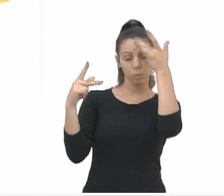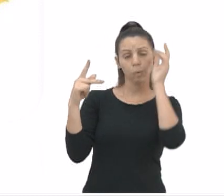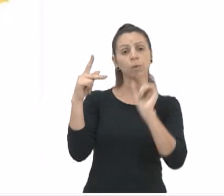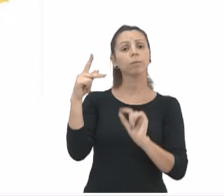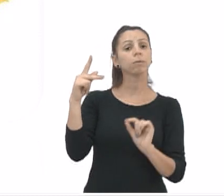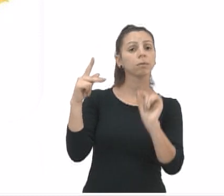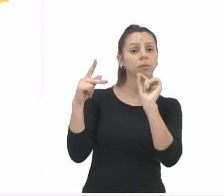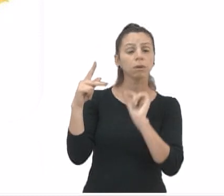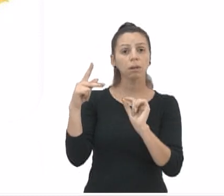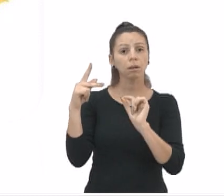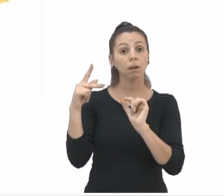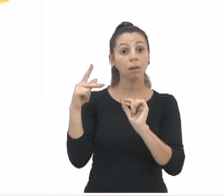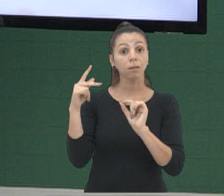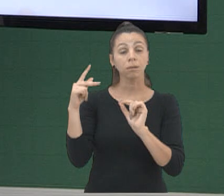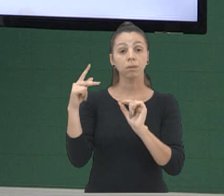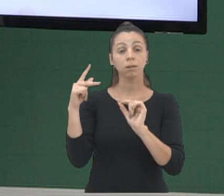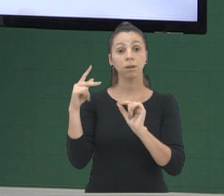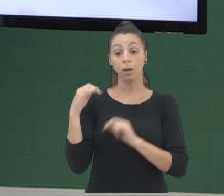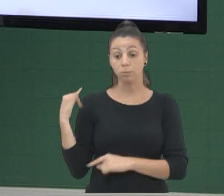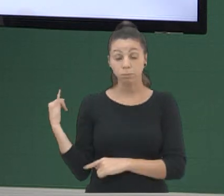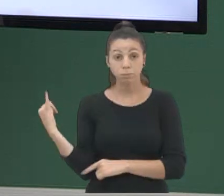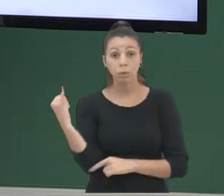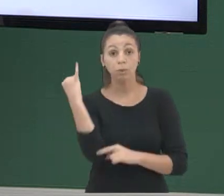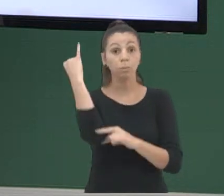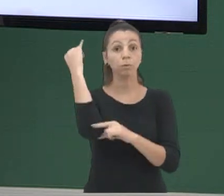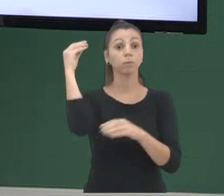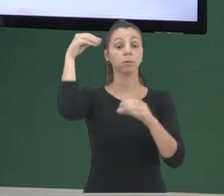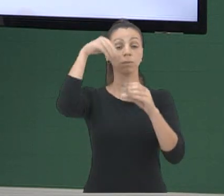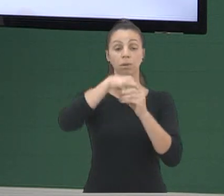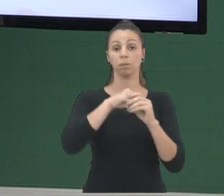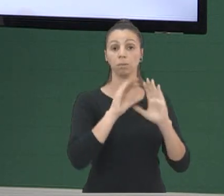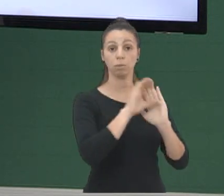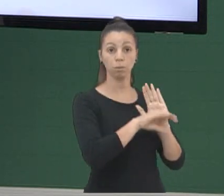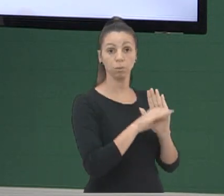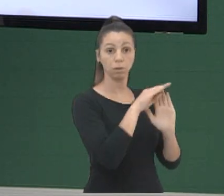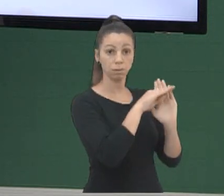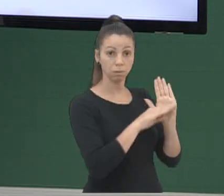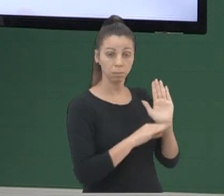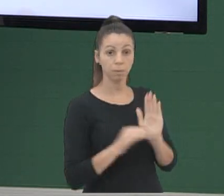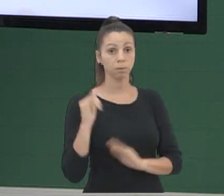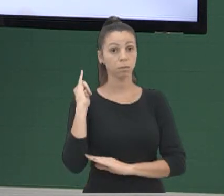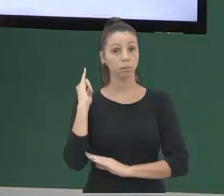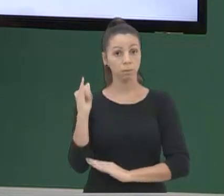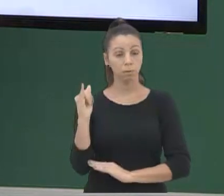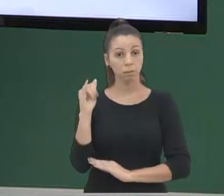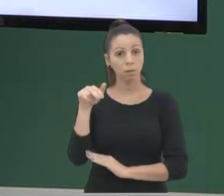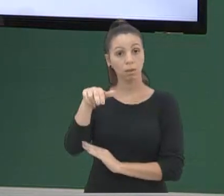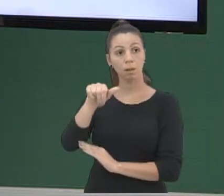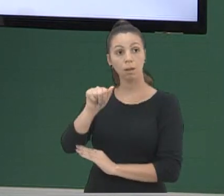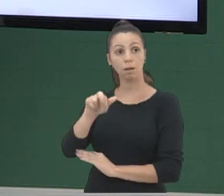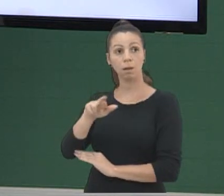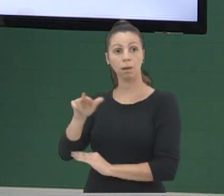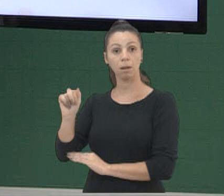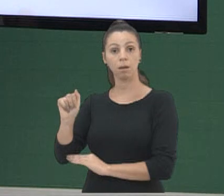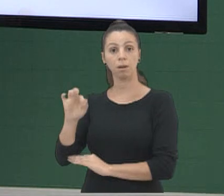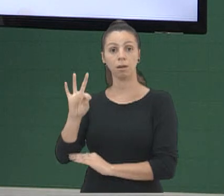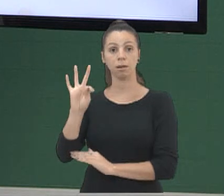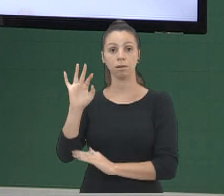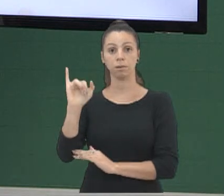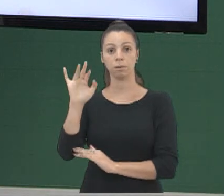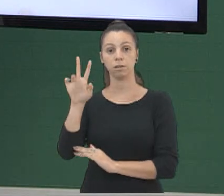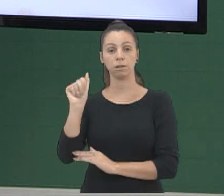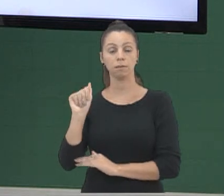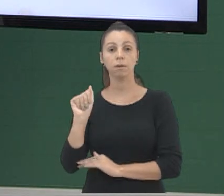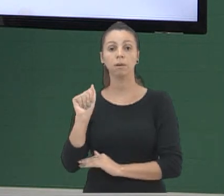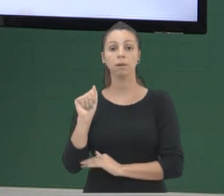é fundamental, claro, dentro do conceito de elementos da narrativa. Porque ele é alguém que faz parte dessa narrativa, que eu